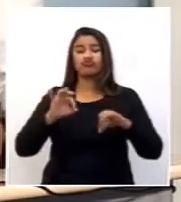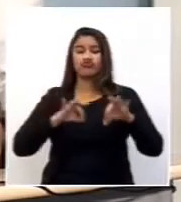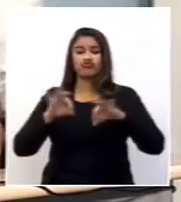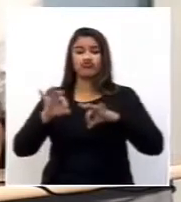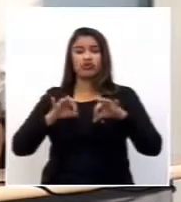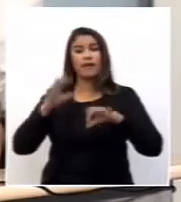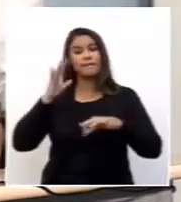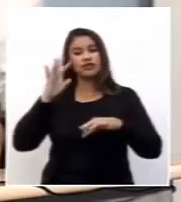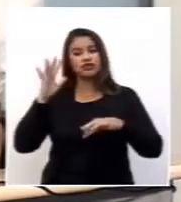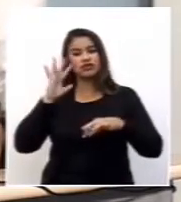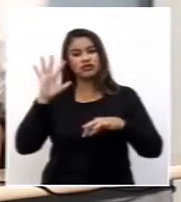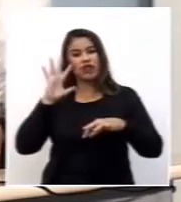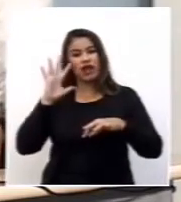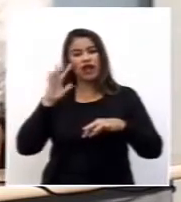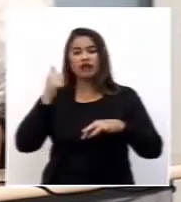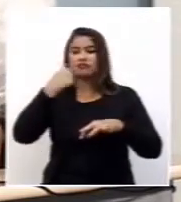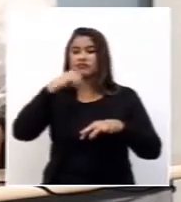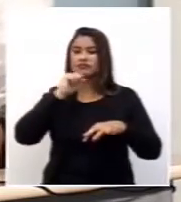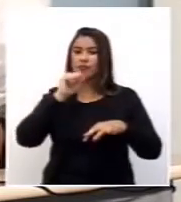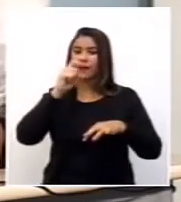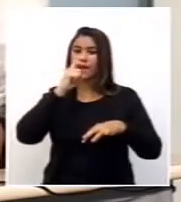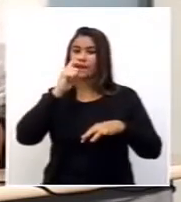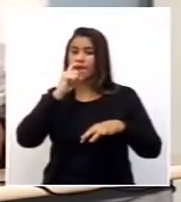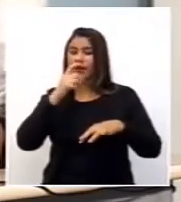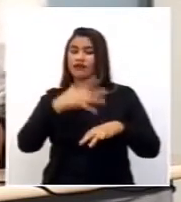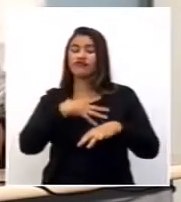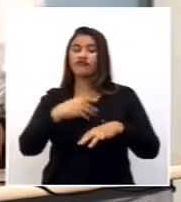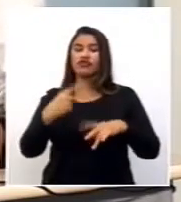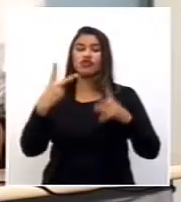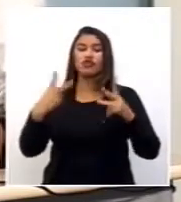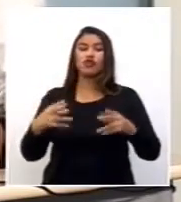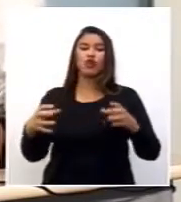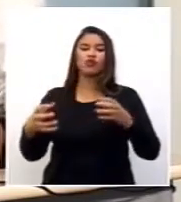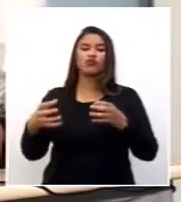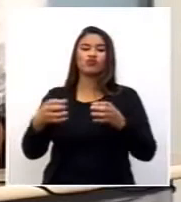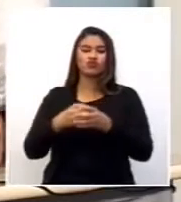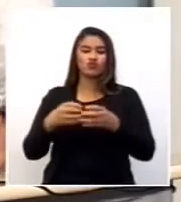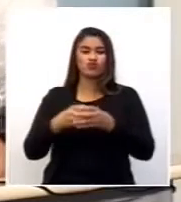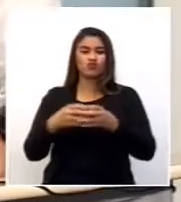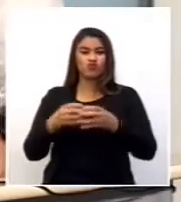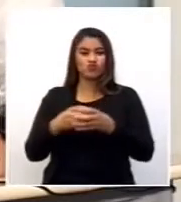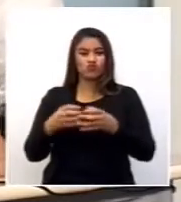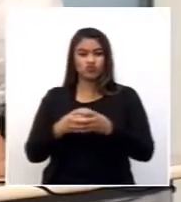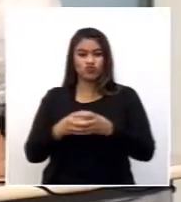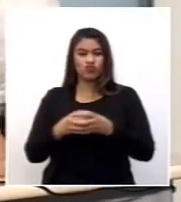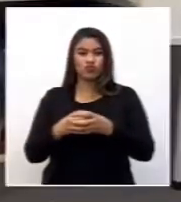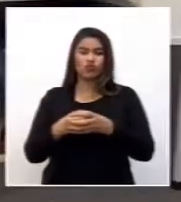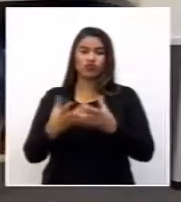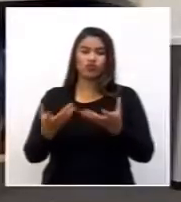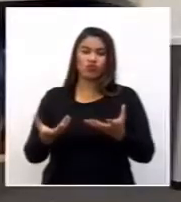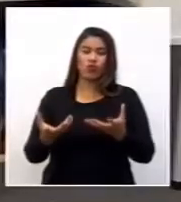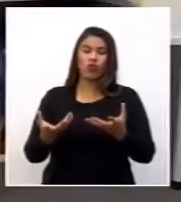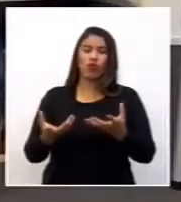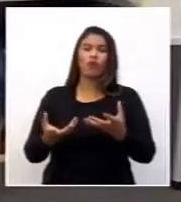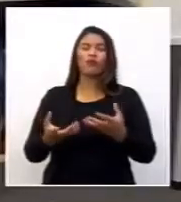trabalho em equipe na interação à distância? Então vamos lá? Perfeito, exatamente. Agora